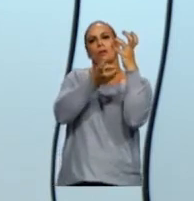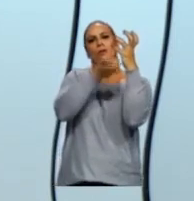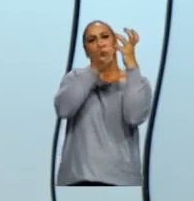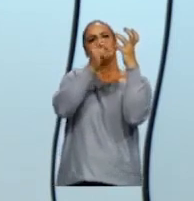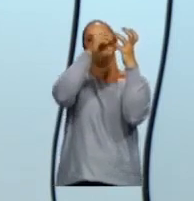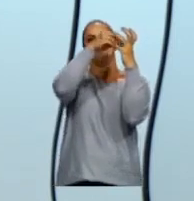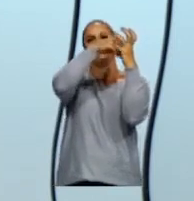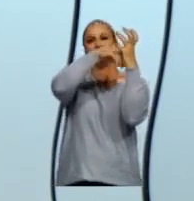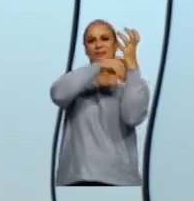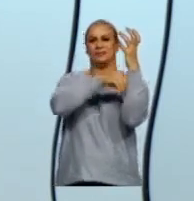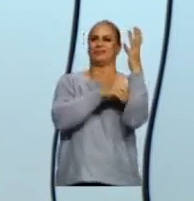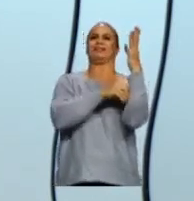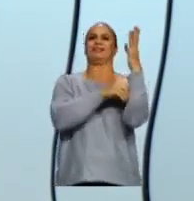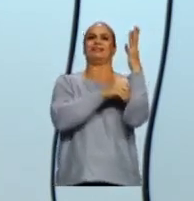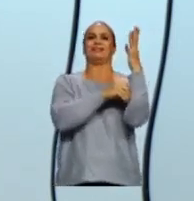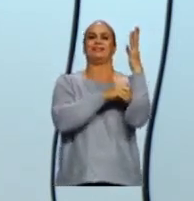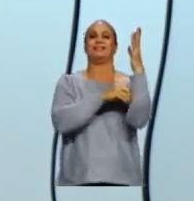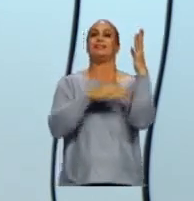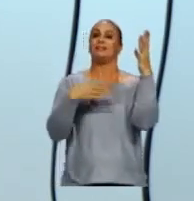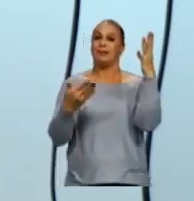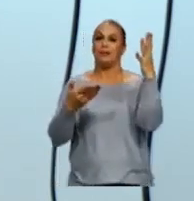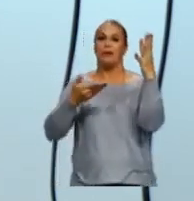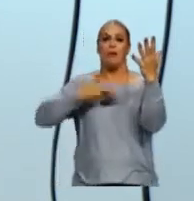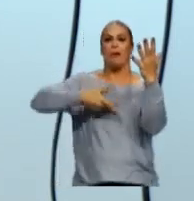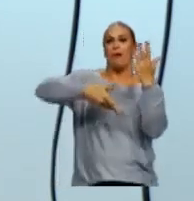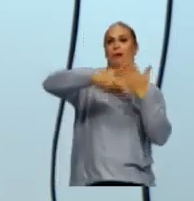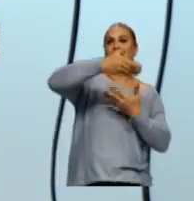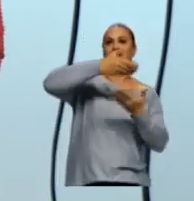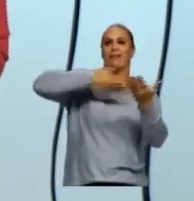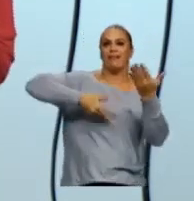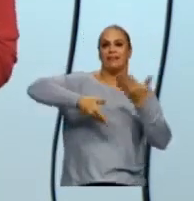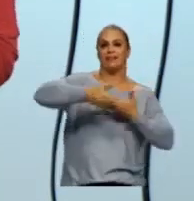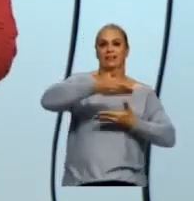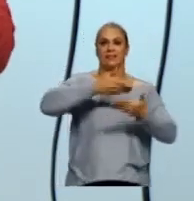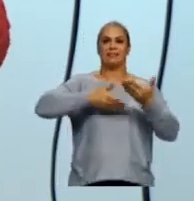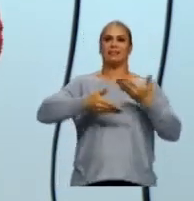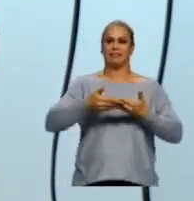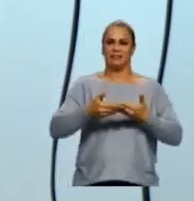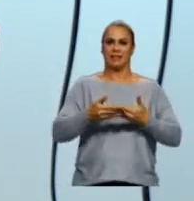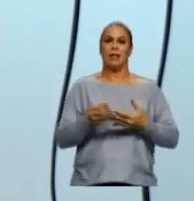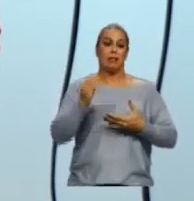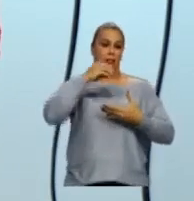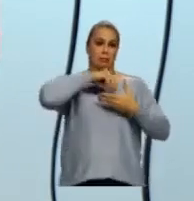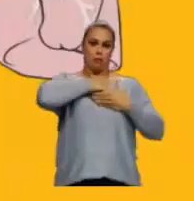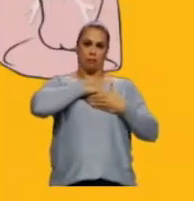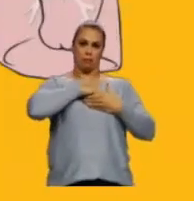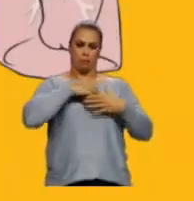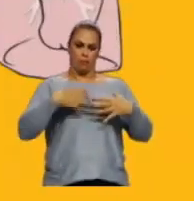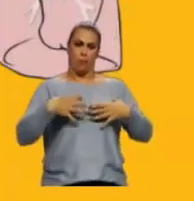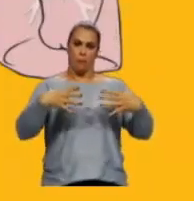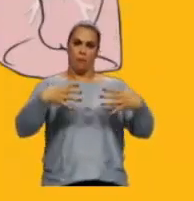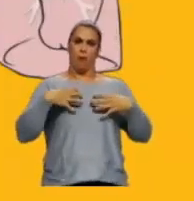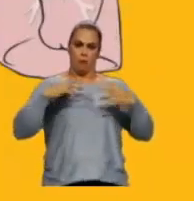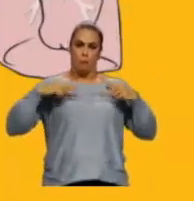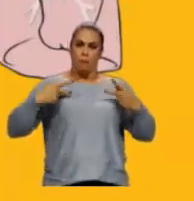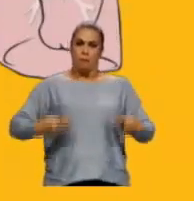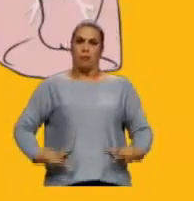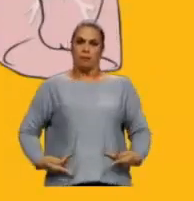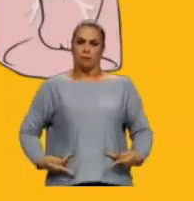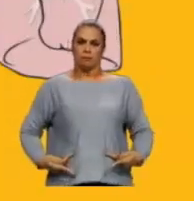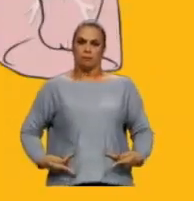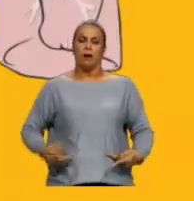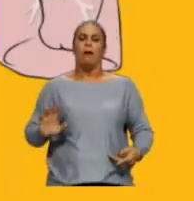ele chega até os pulmões, onde vai ocorrer o que a gente chama de trocas gasosas. Então, o pulmão é uma